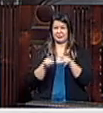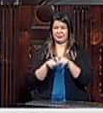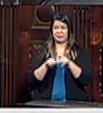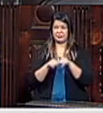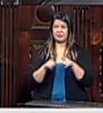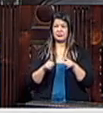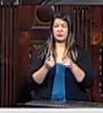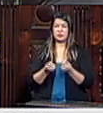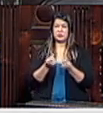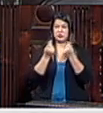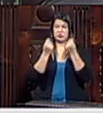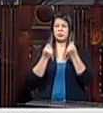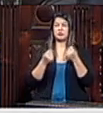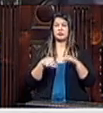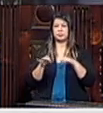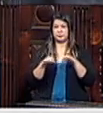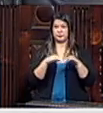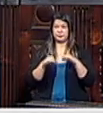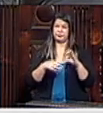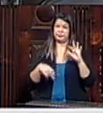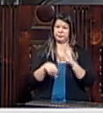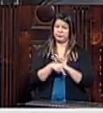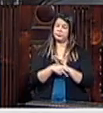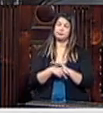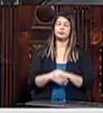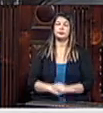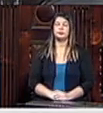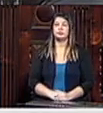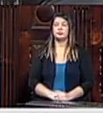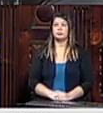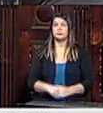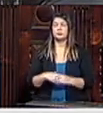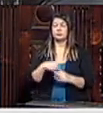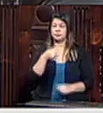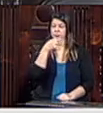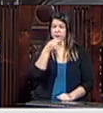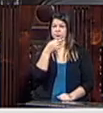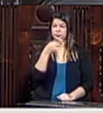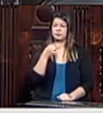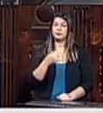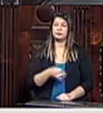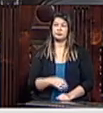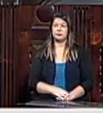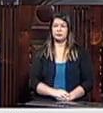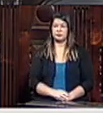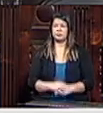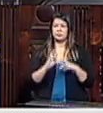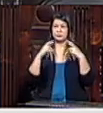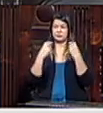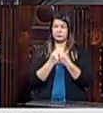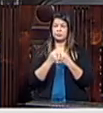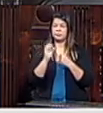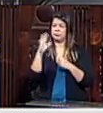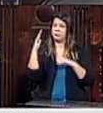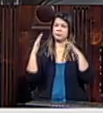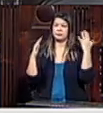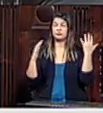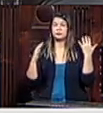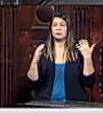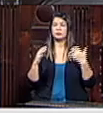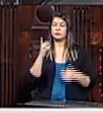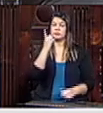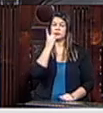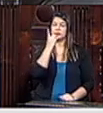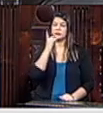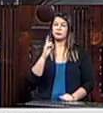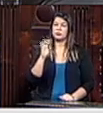e de Orçamento, Finanças, Fiscalização Financeira e Controle. Para emitir parecer pela Comissão de Defesa do Meio Ambiente, deputado